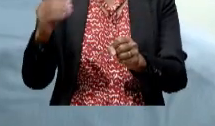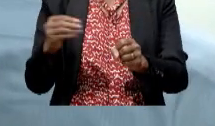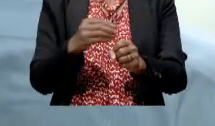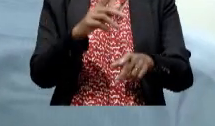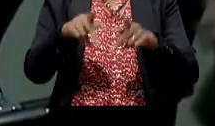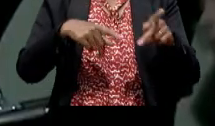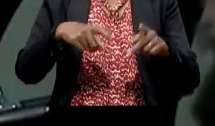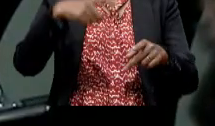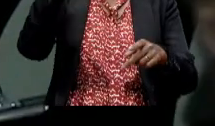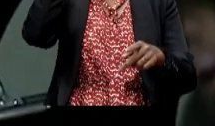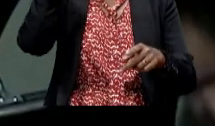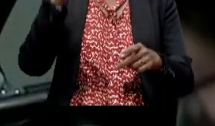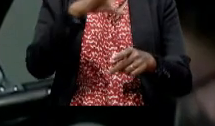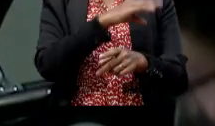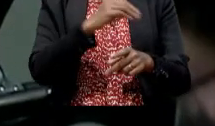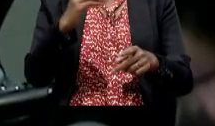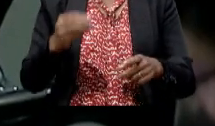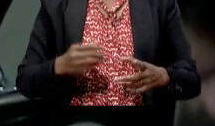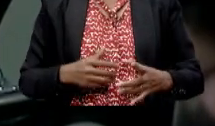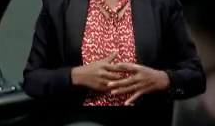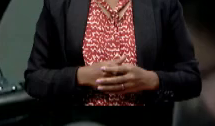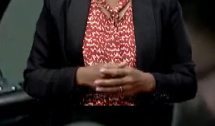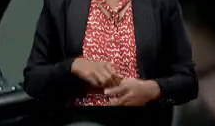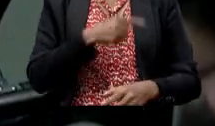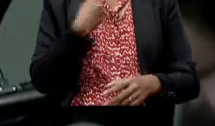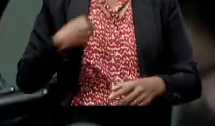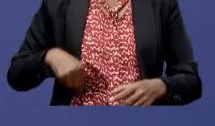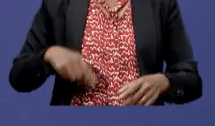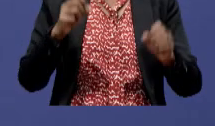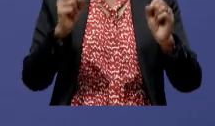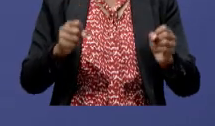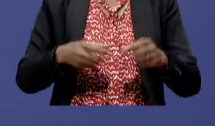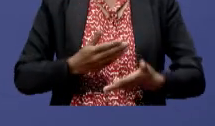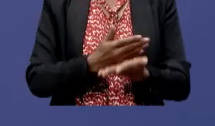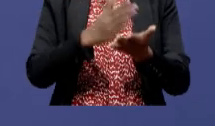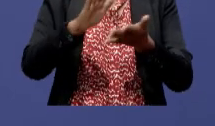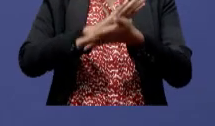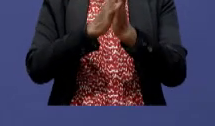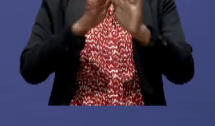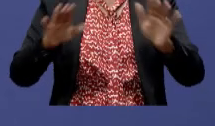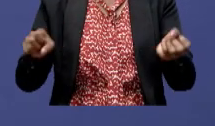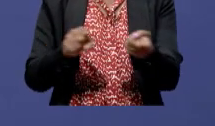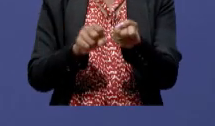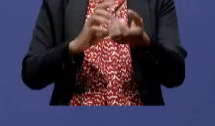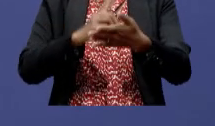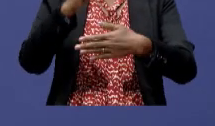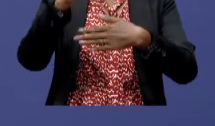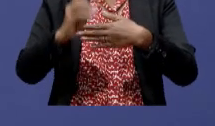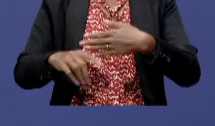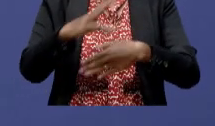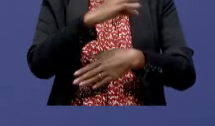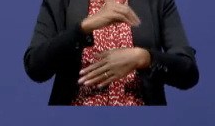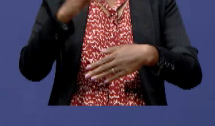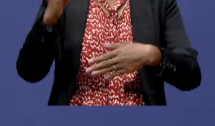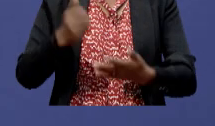nonakonu homentalidade guerra fria no vias ideológico. Sina sempre construi paz mundial no contribui para desenvolvimento global no